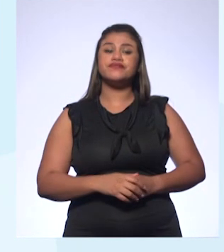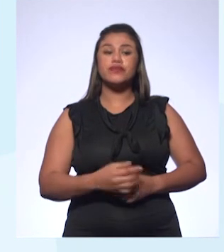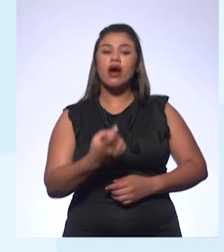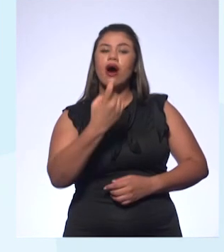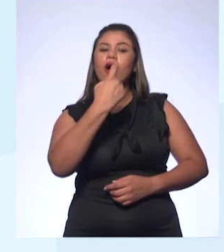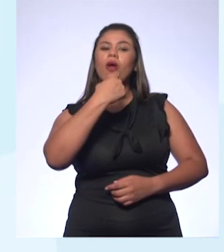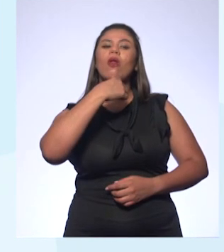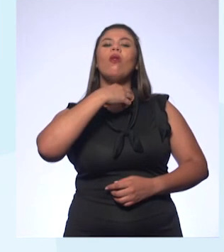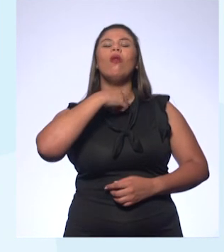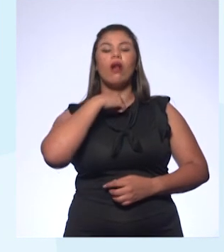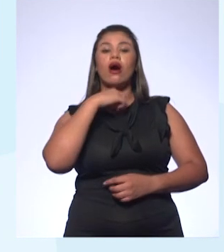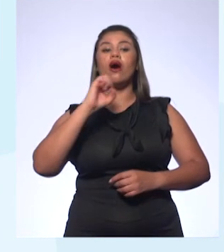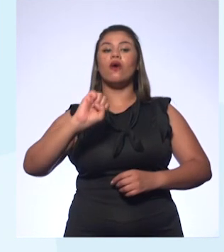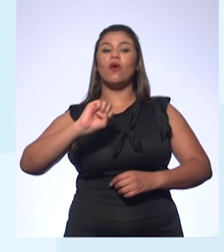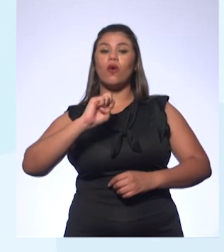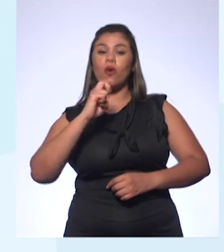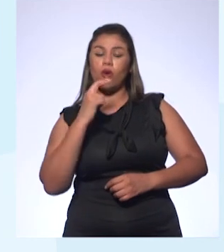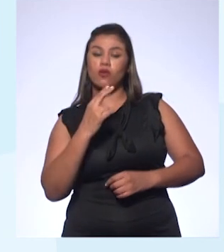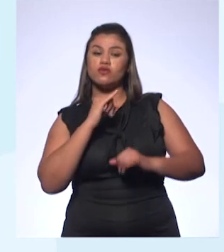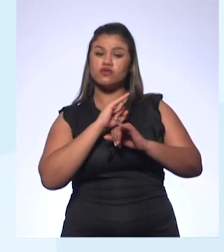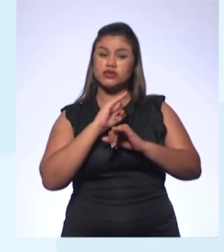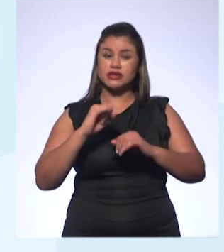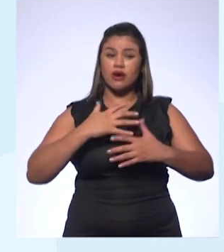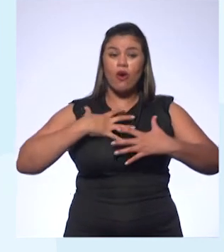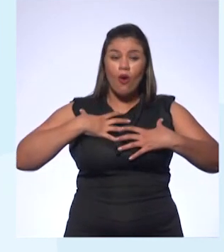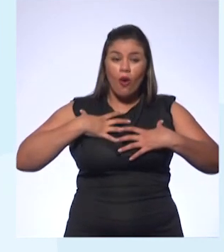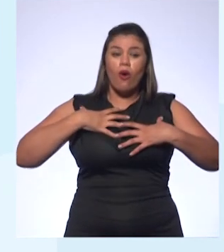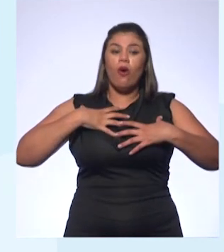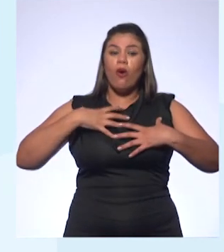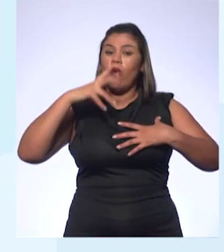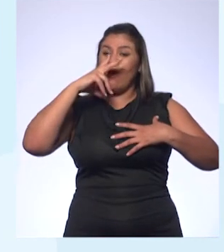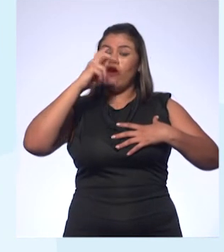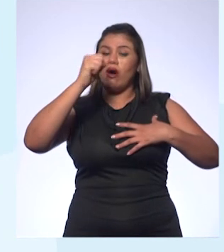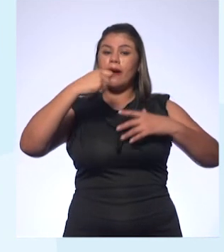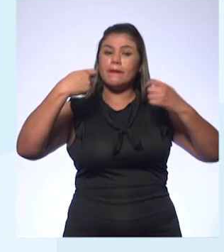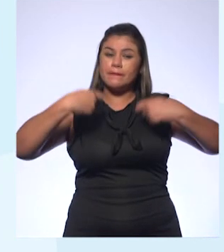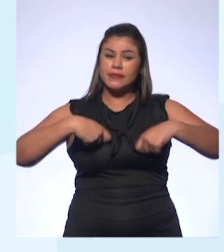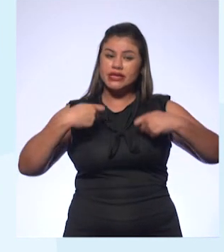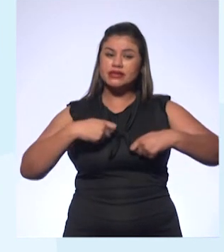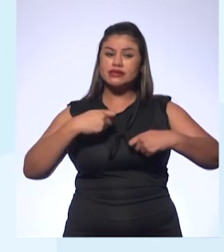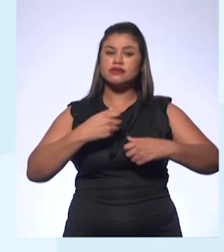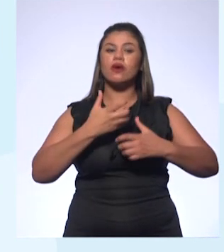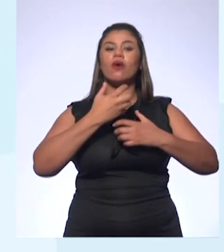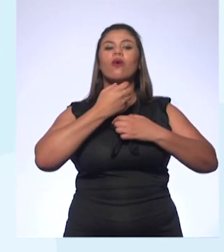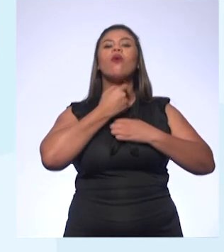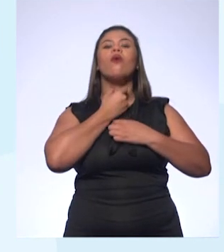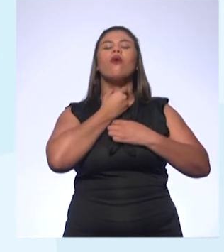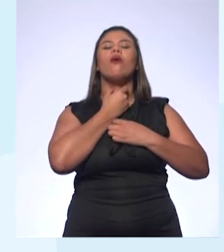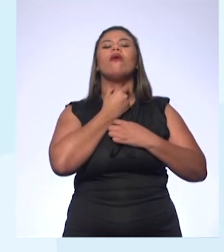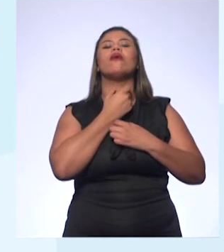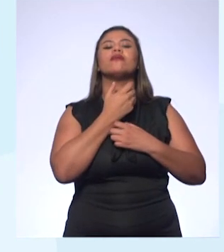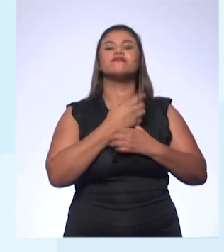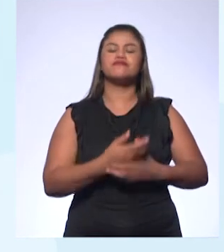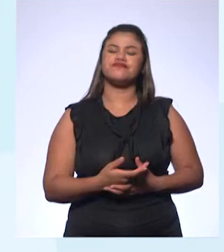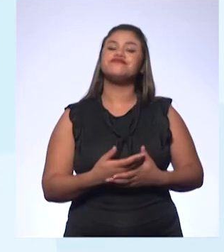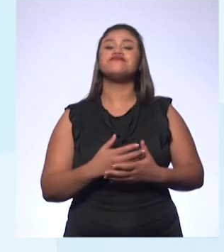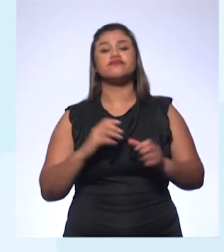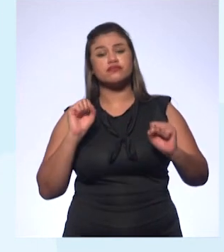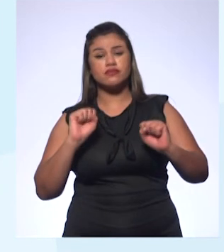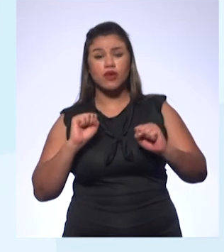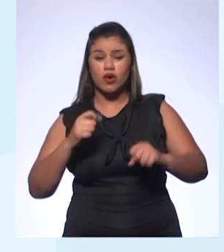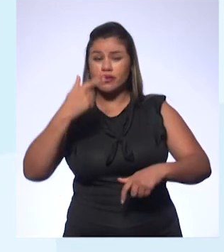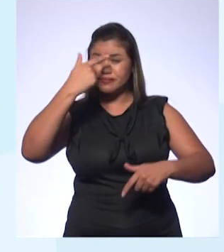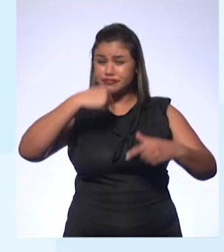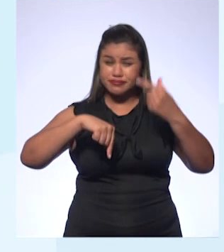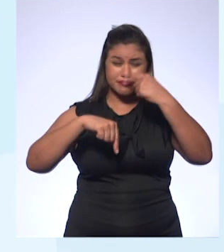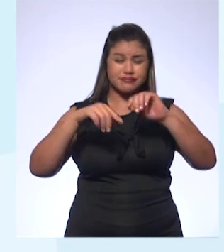catéter, ou se a insuficiência respiratória é maior e necessita de um respirador. Isso acontece com qualquer uma das